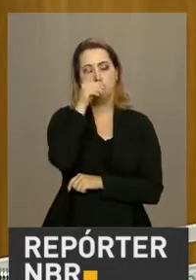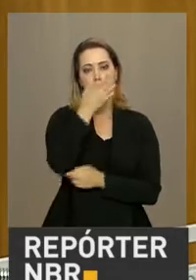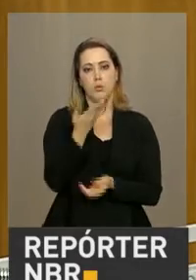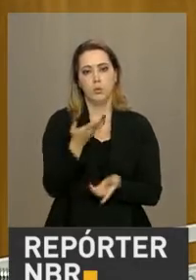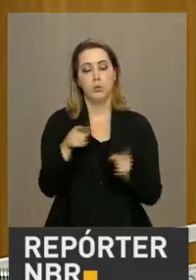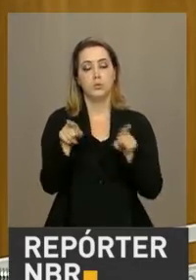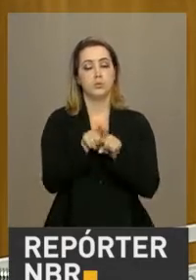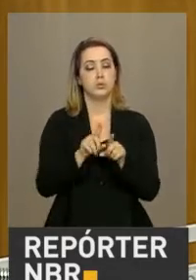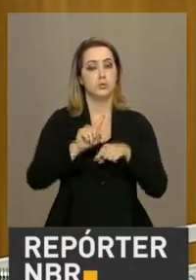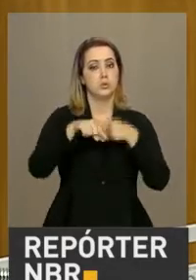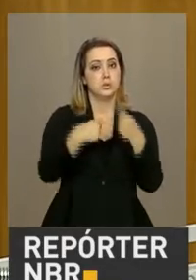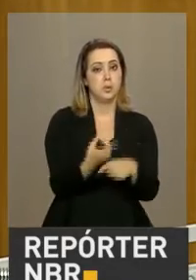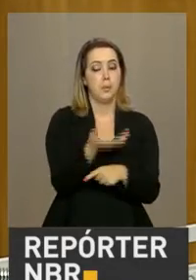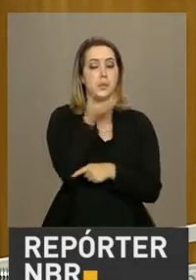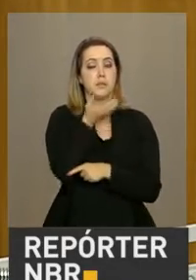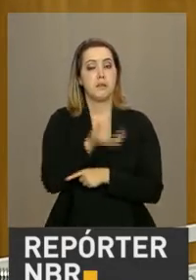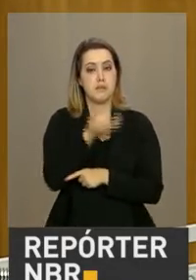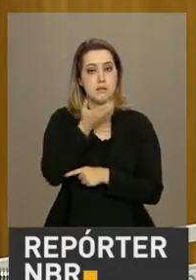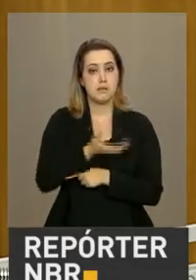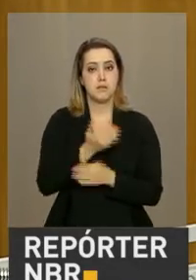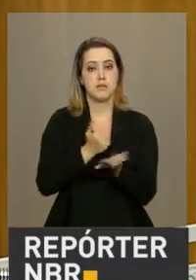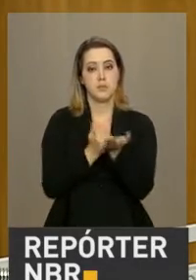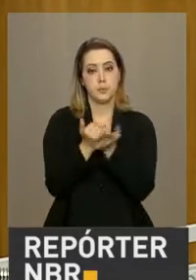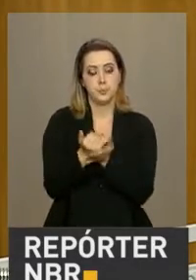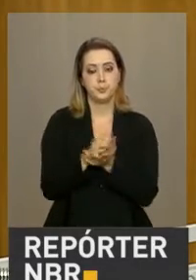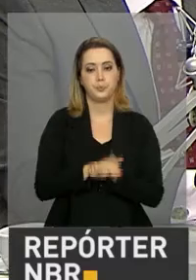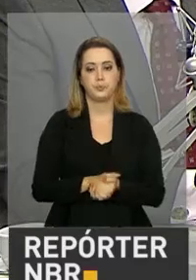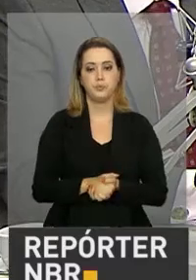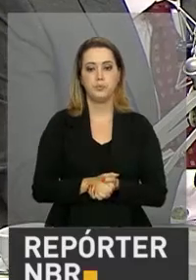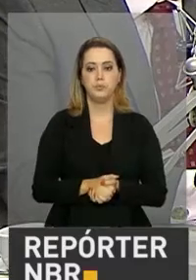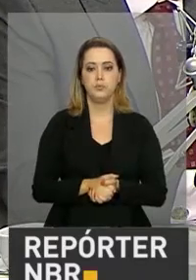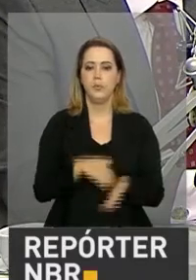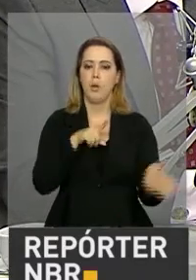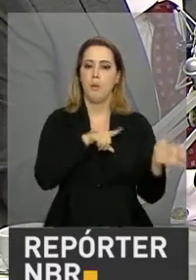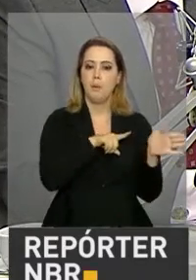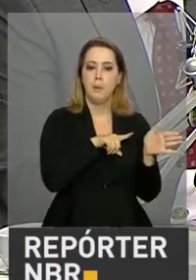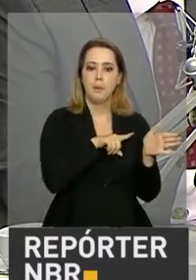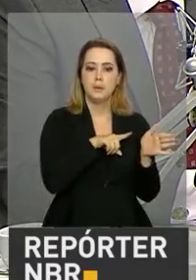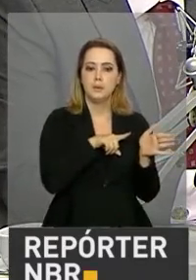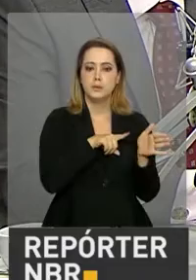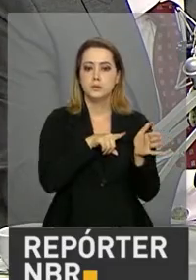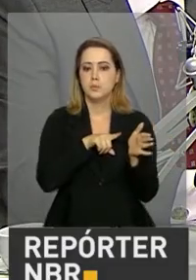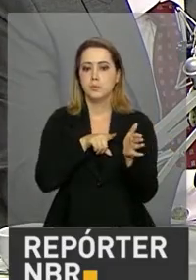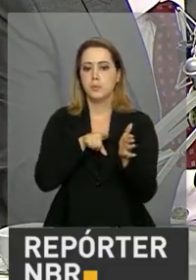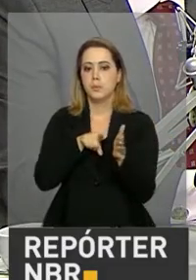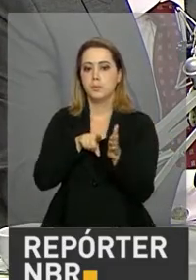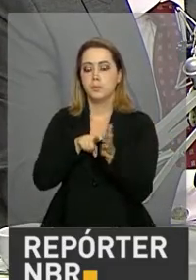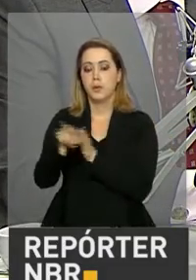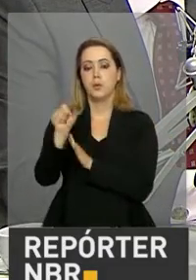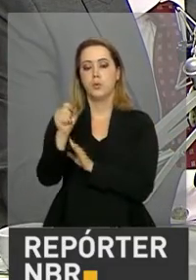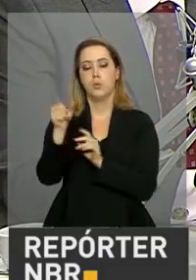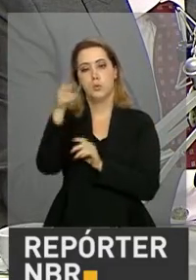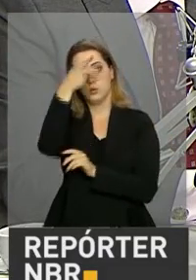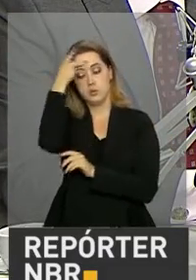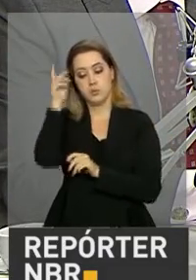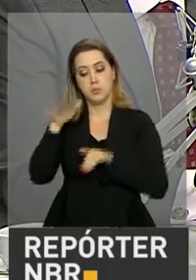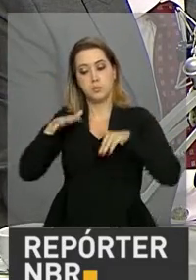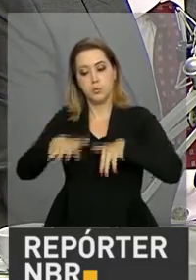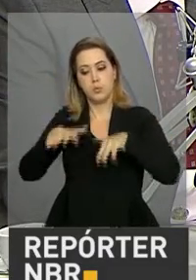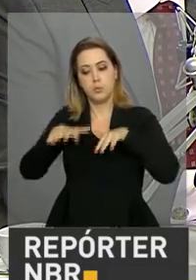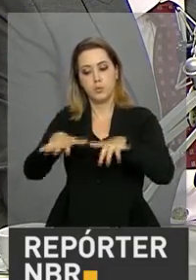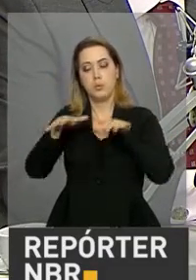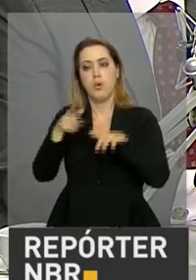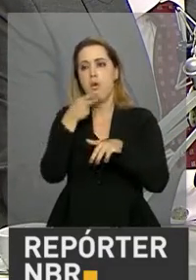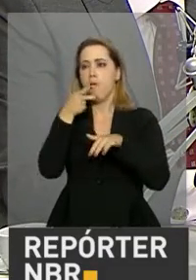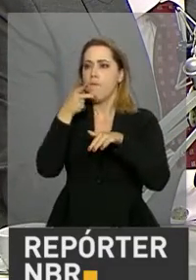depois e aqueles que farão no início de dezembro o ministro esses manifestantes que ocupam as escolas estão aí reclamando do governo está